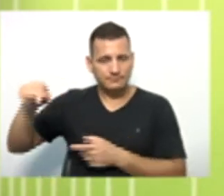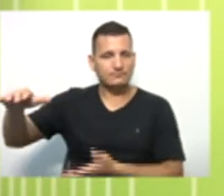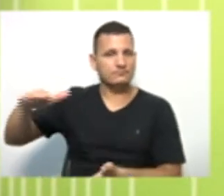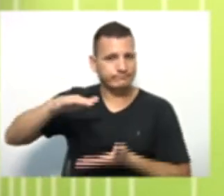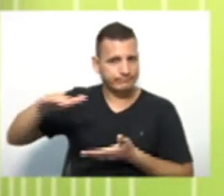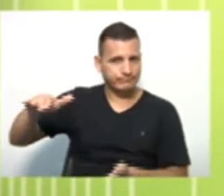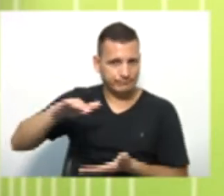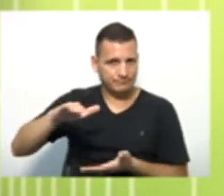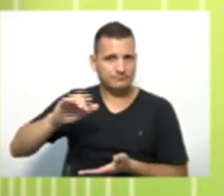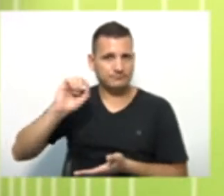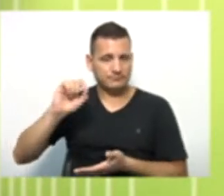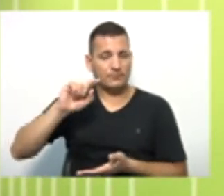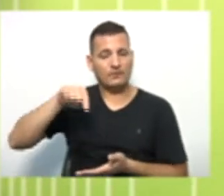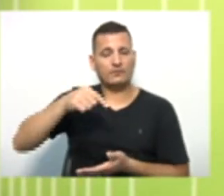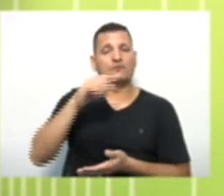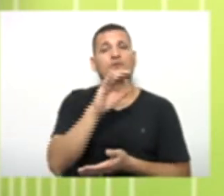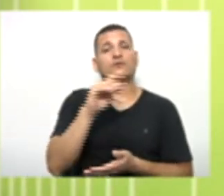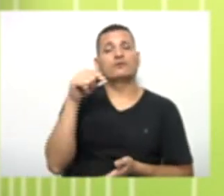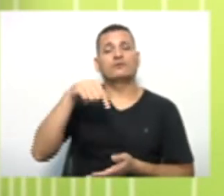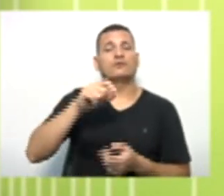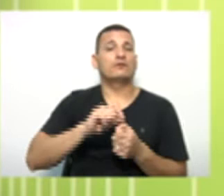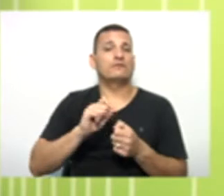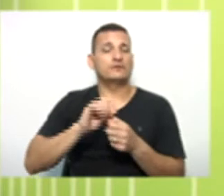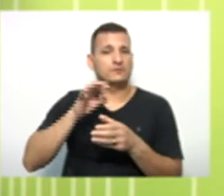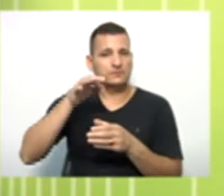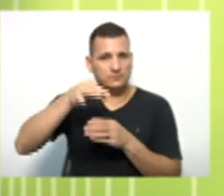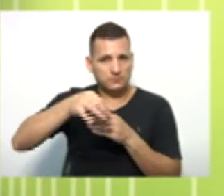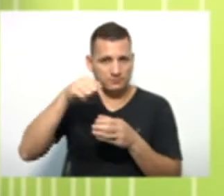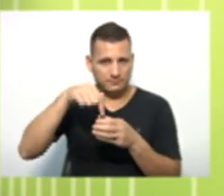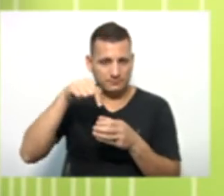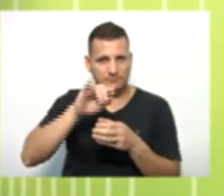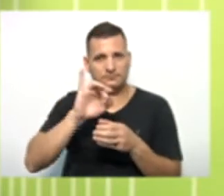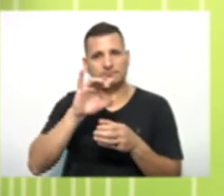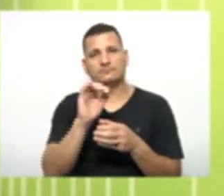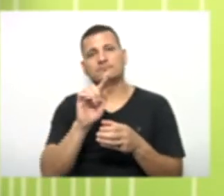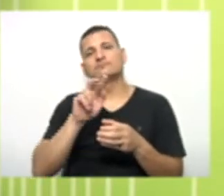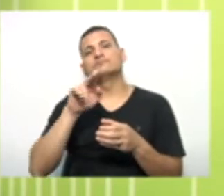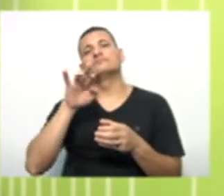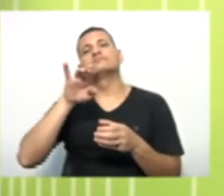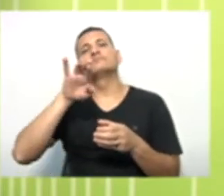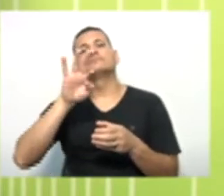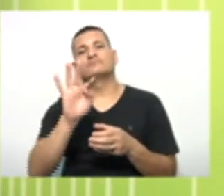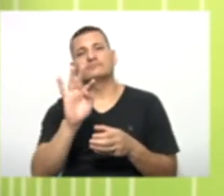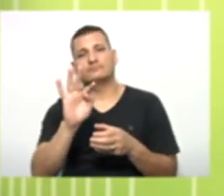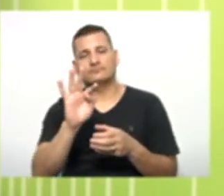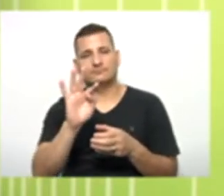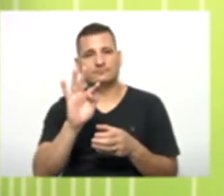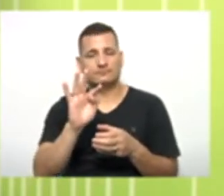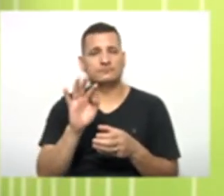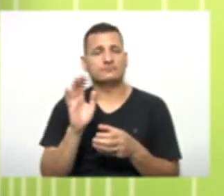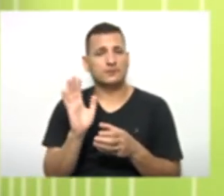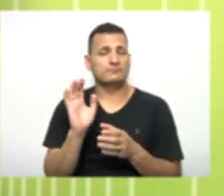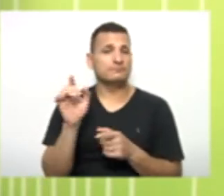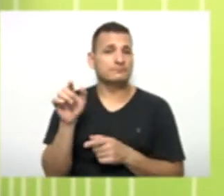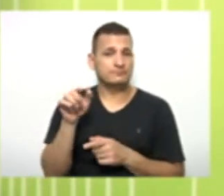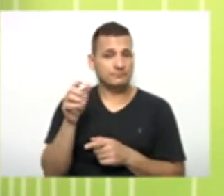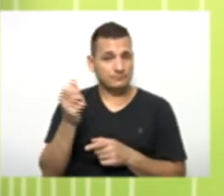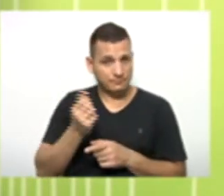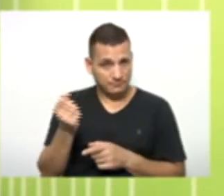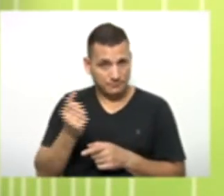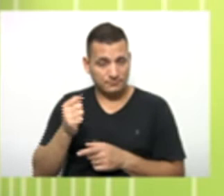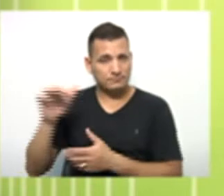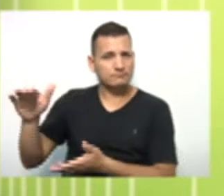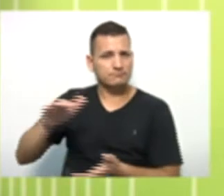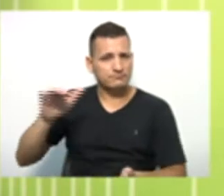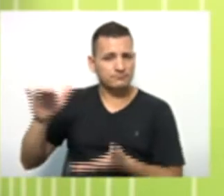faz esse iogurte. Só que o que acontece? Esse leite que foi entregue esse mês, segundo a